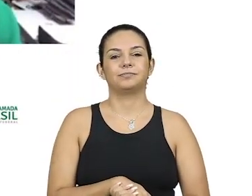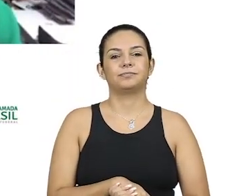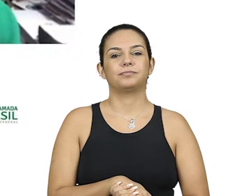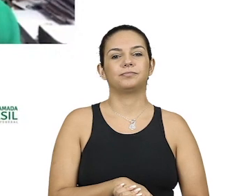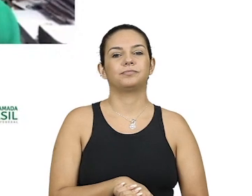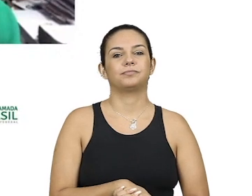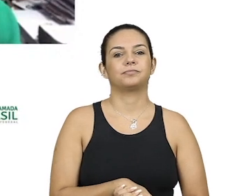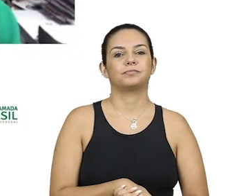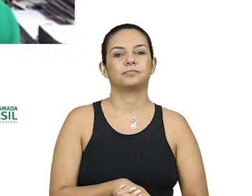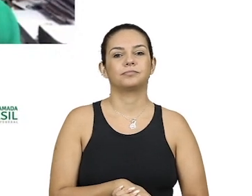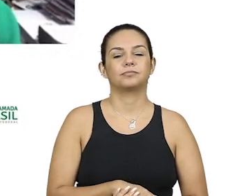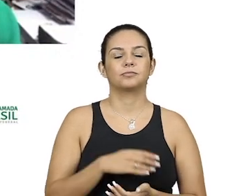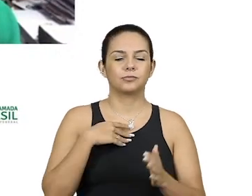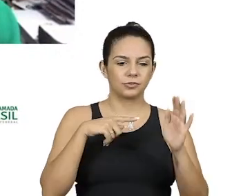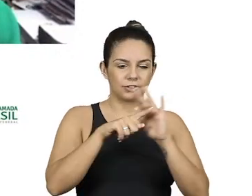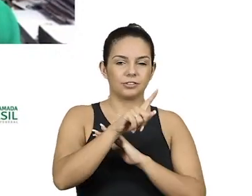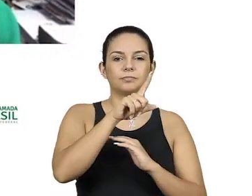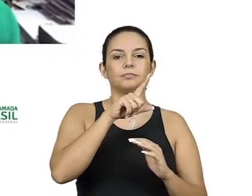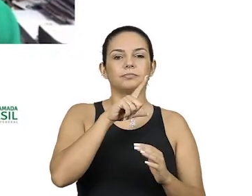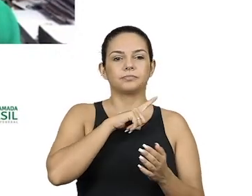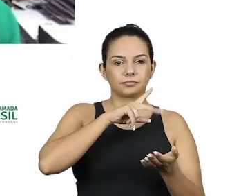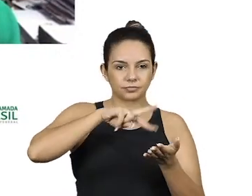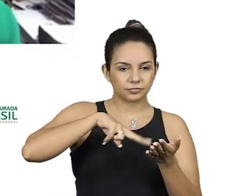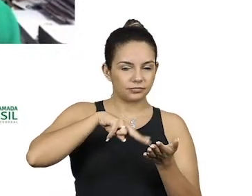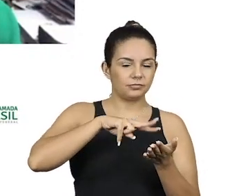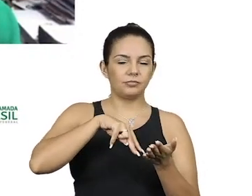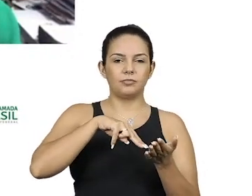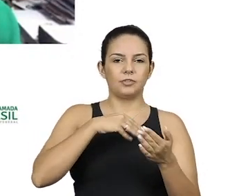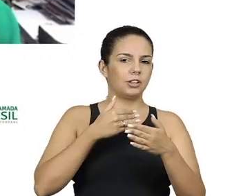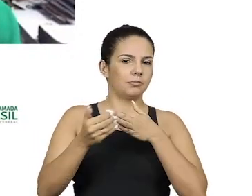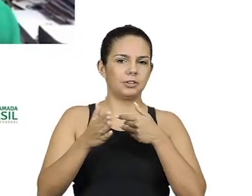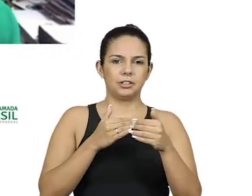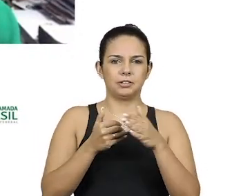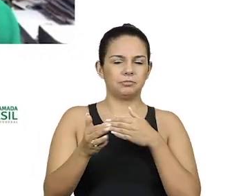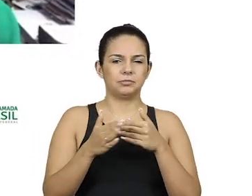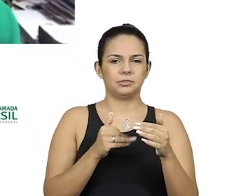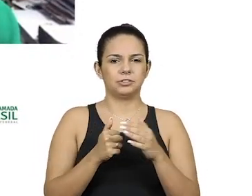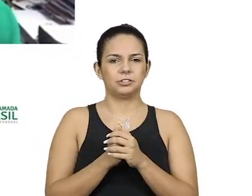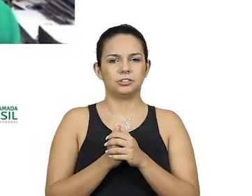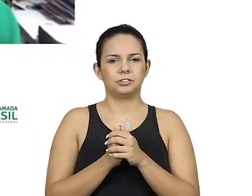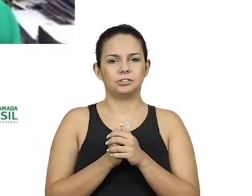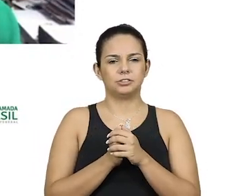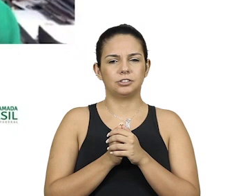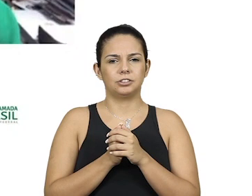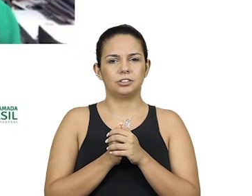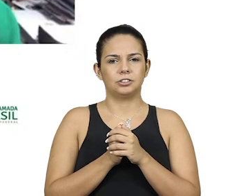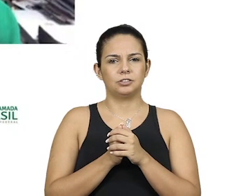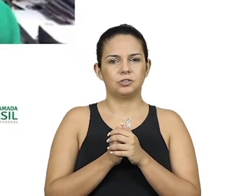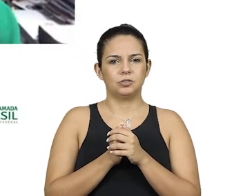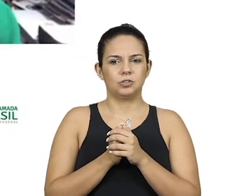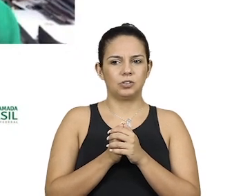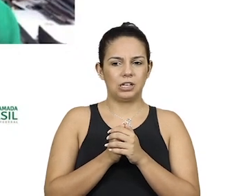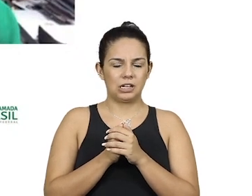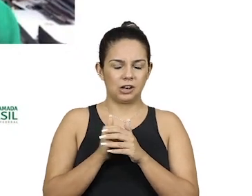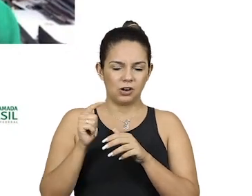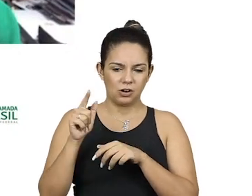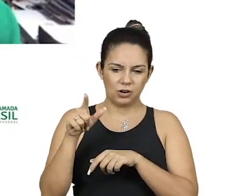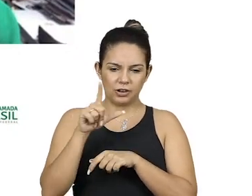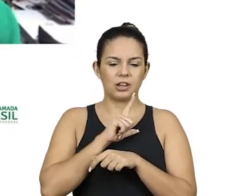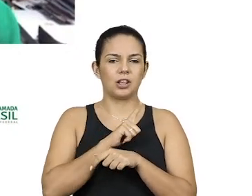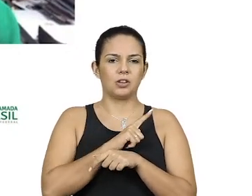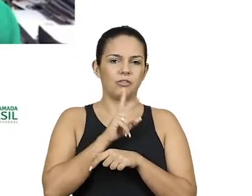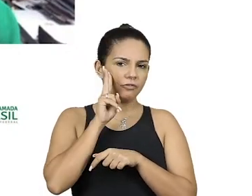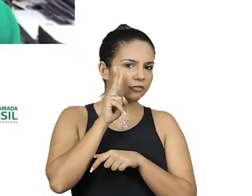E tem se lido, né, Marina? Eu acredito que independente de do mercado editorial, eu